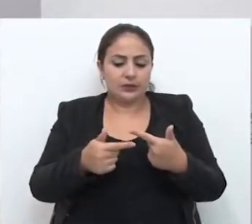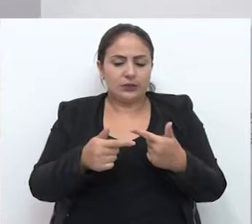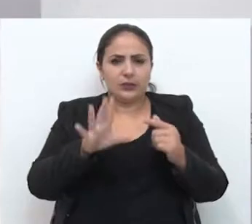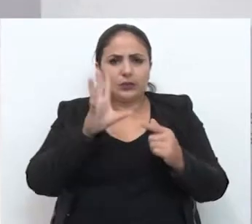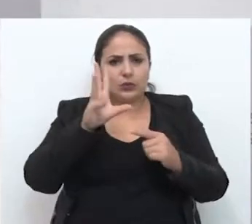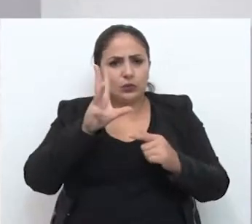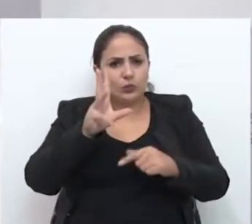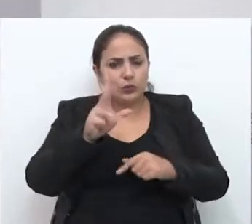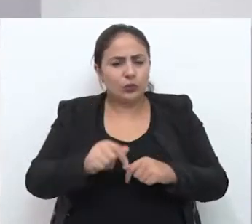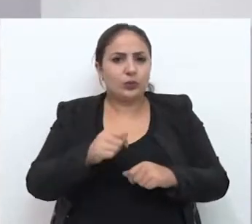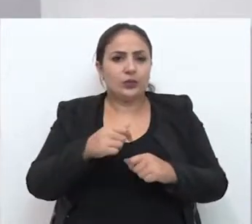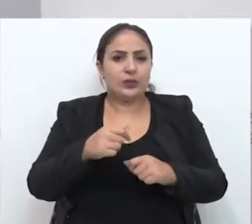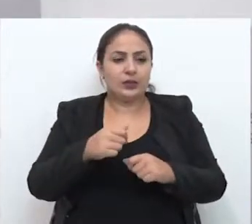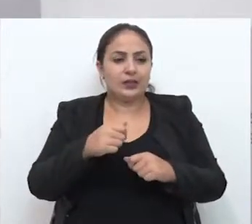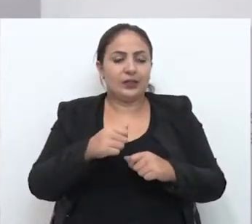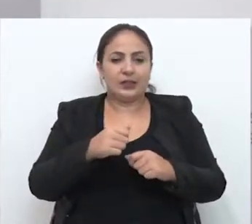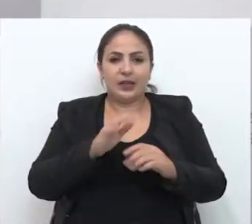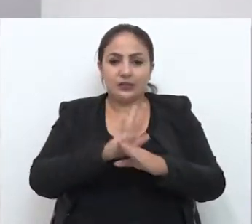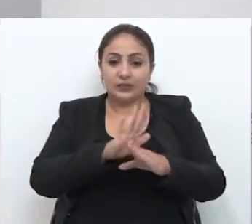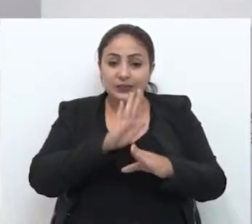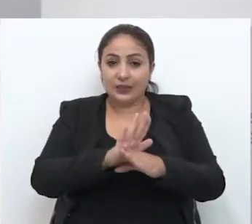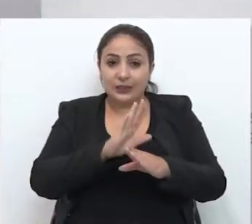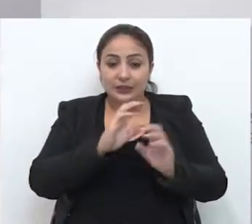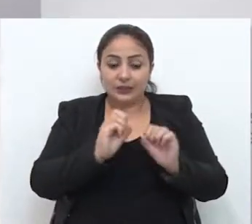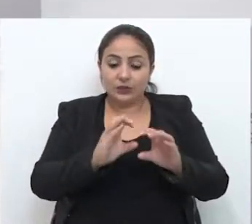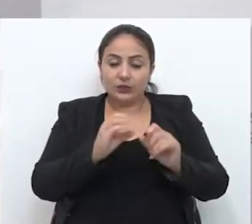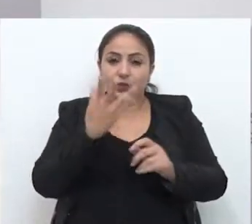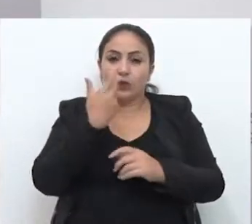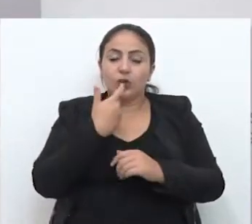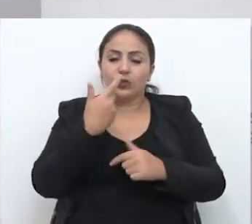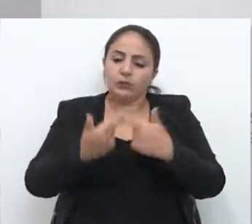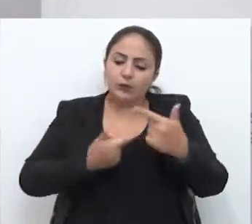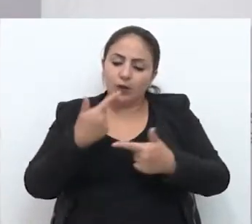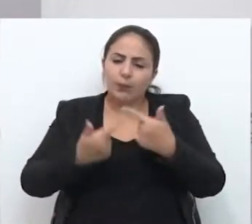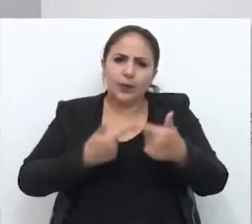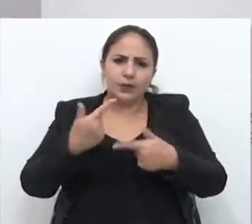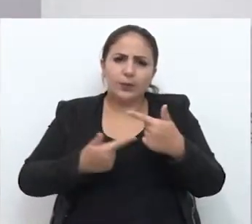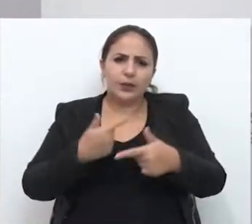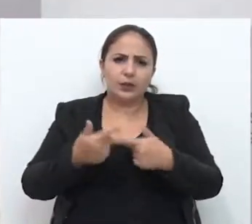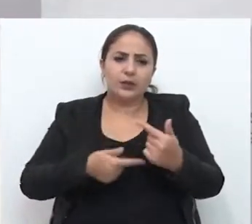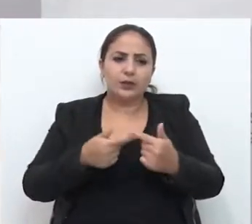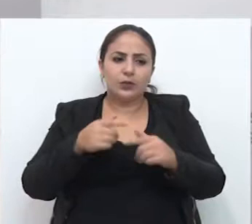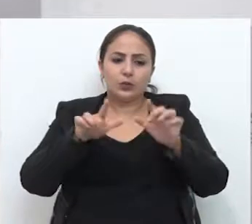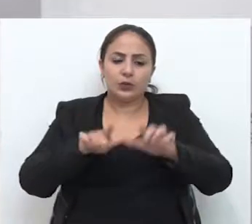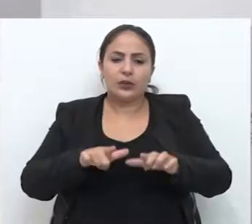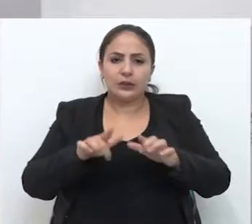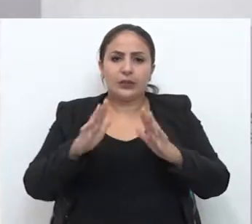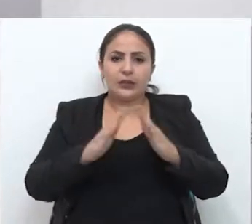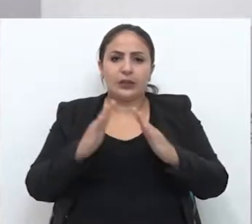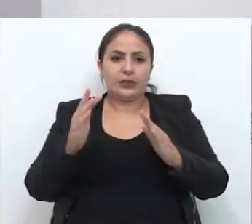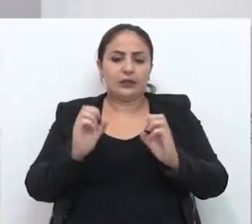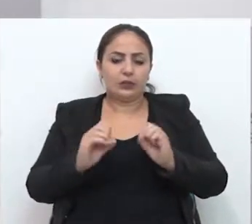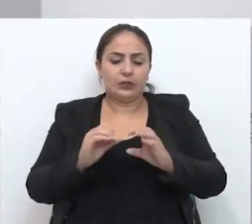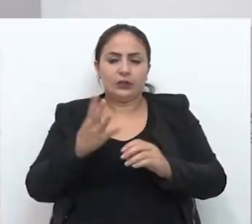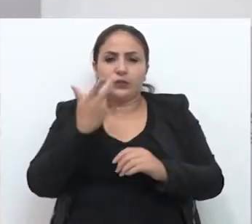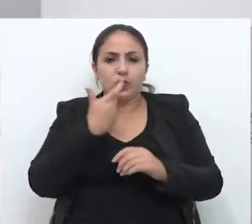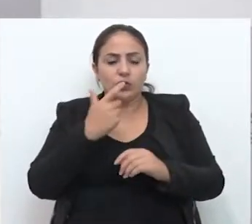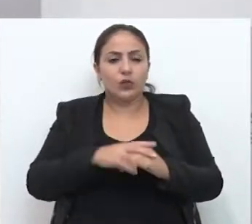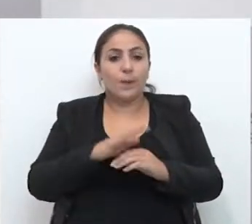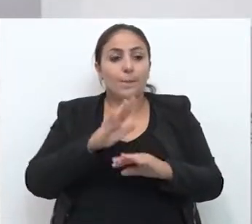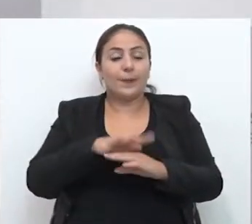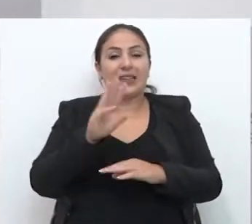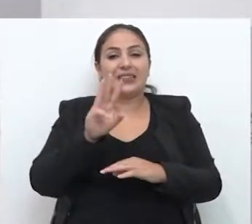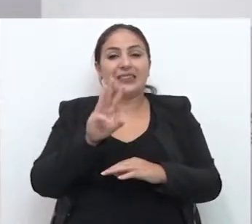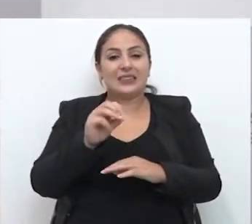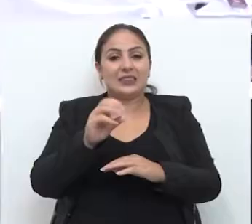agentes, assistentes de educação infantil, que trabalham, então, nas unidades de educação infantil. São mais de